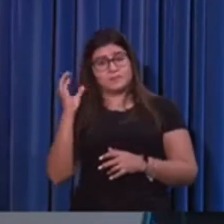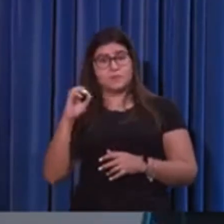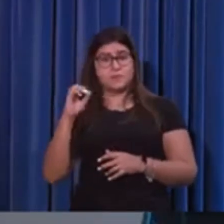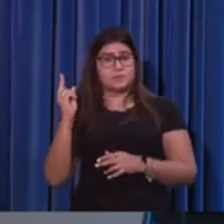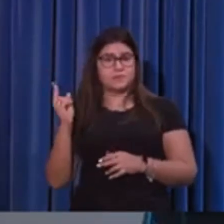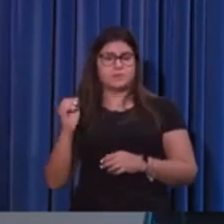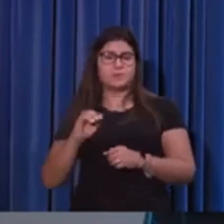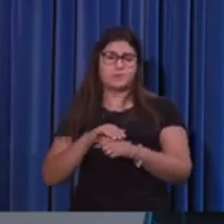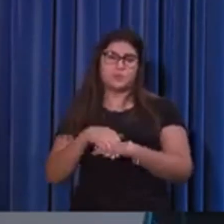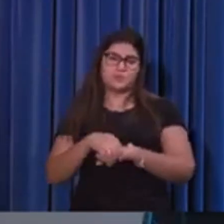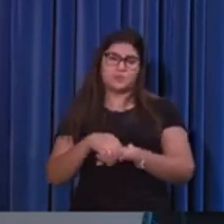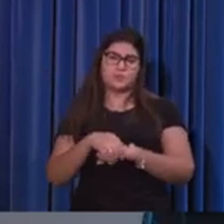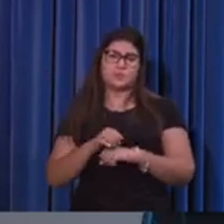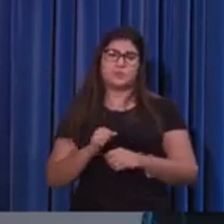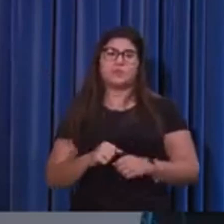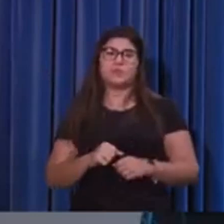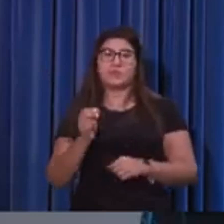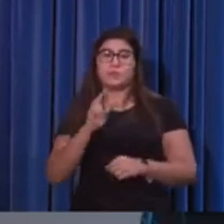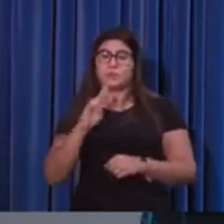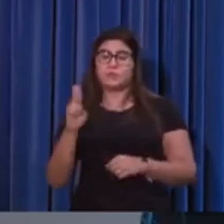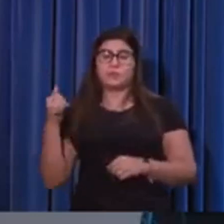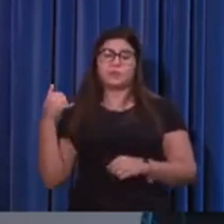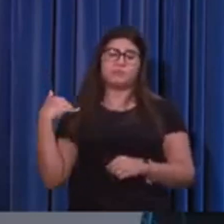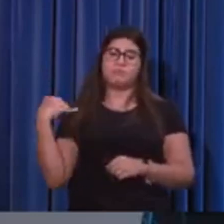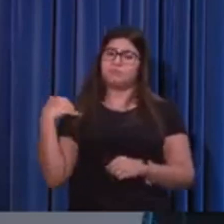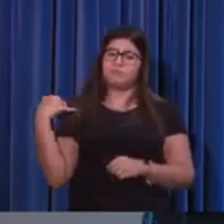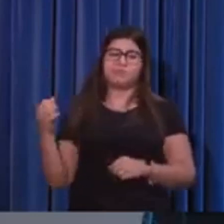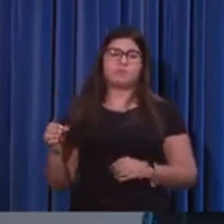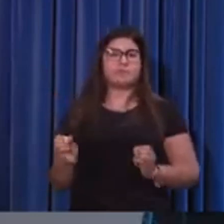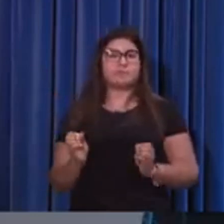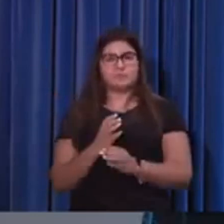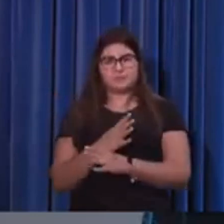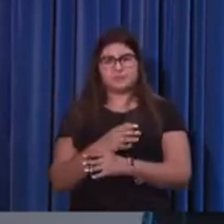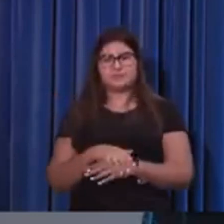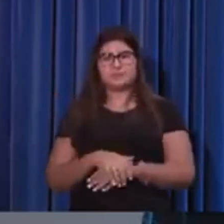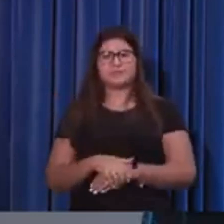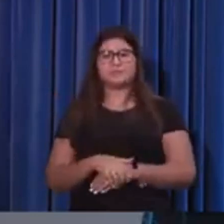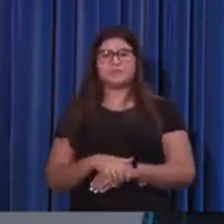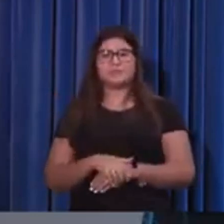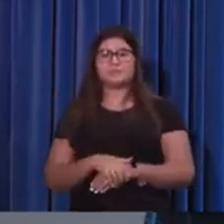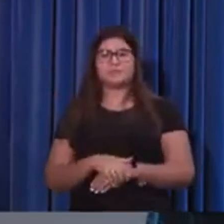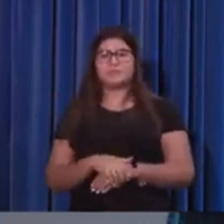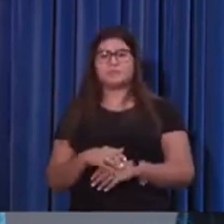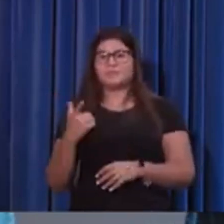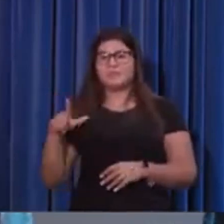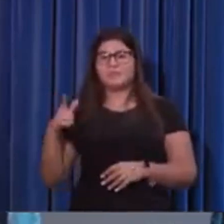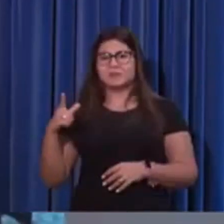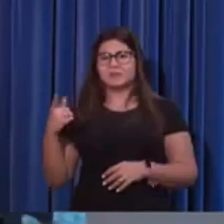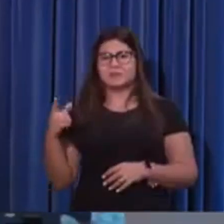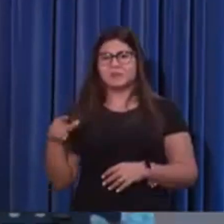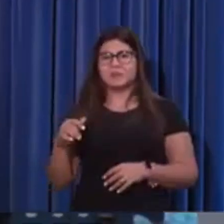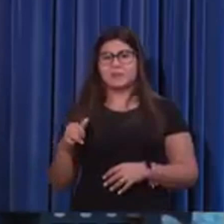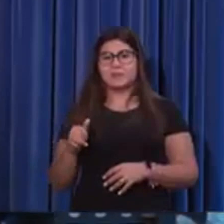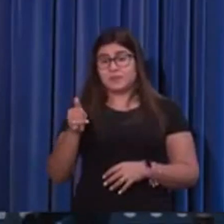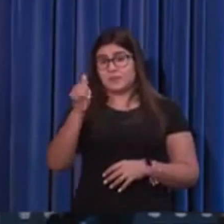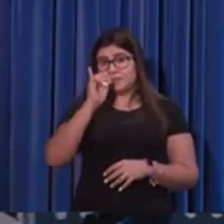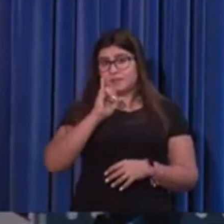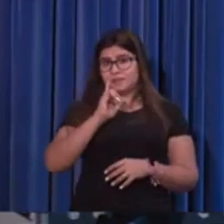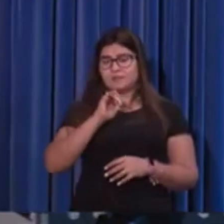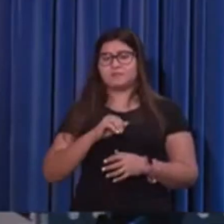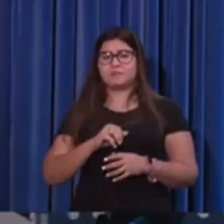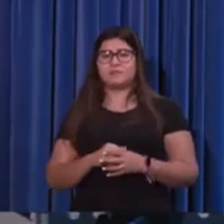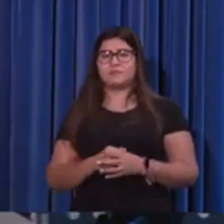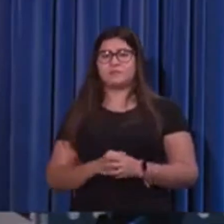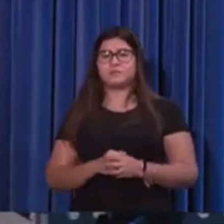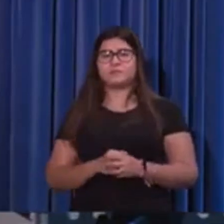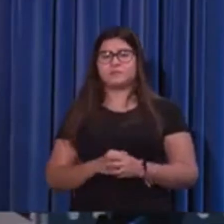nome, a sua idade e pronto, já está feito. Você não recebe nenhuma notificação de que está inscrito, mas fazendo isso, dando